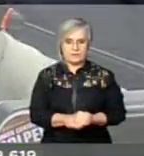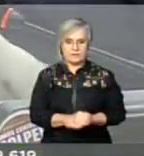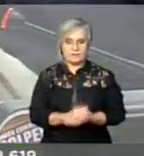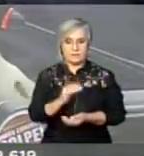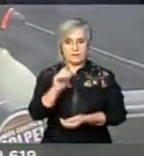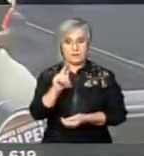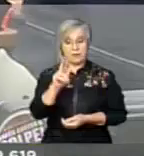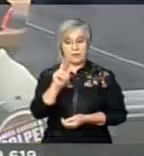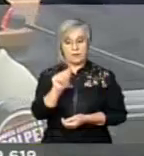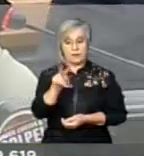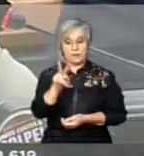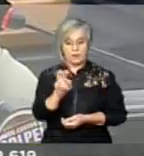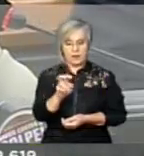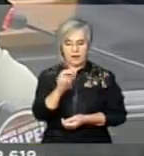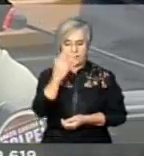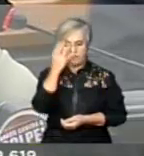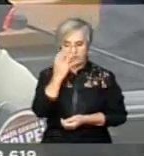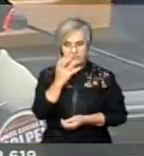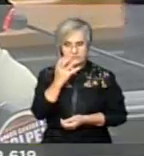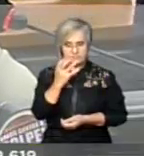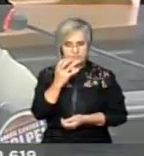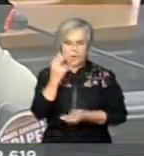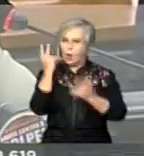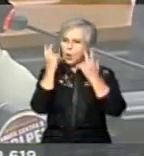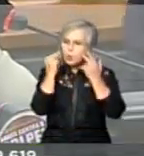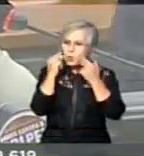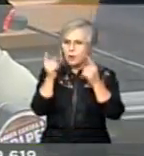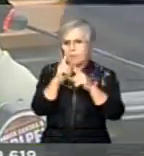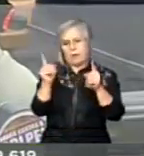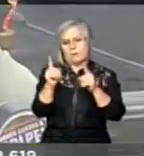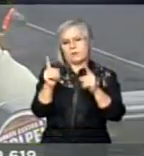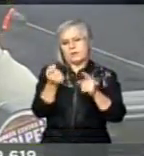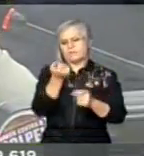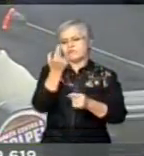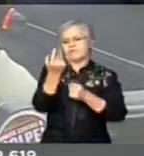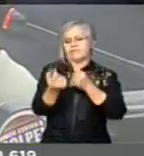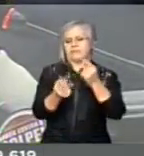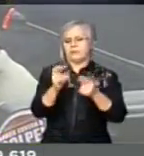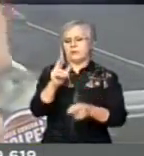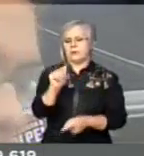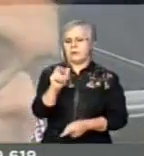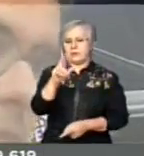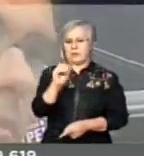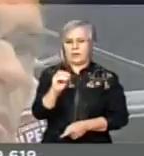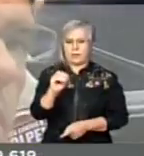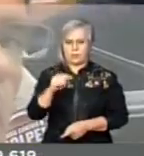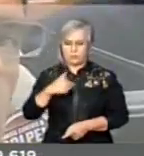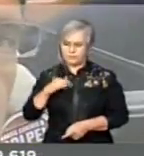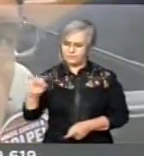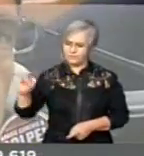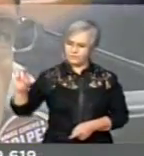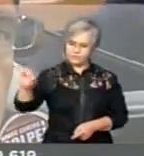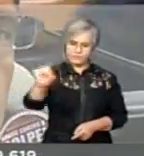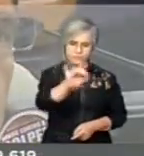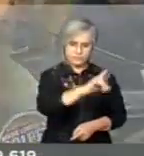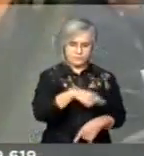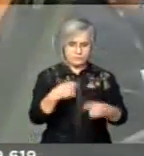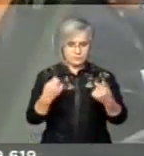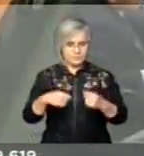é grave, não é trivial, é raro e merece de cada um de nós toda